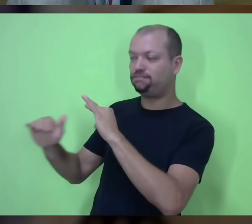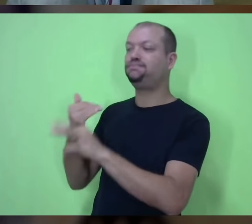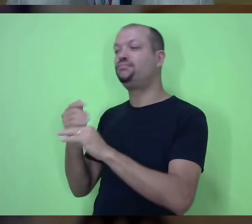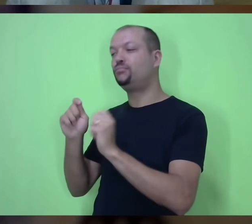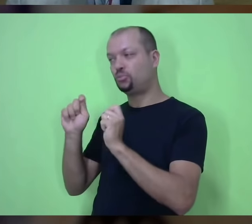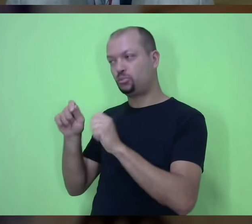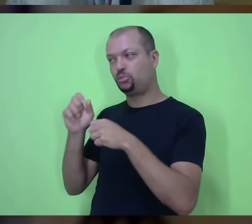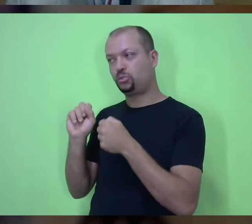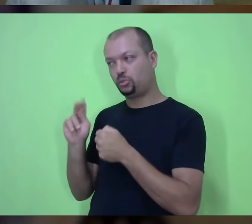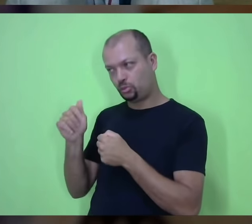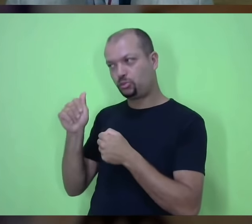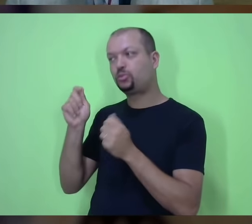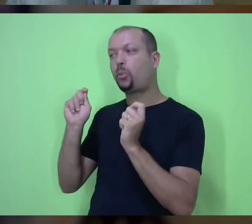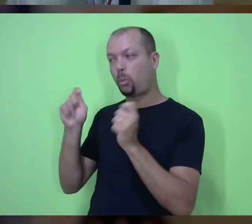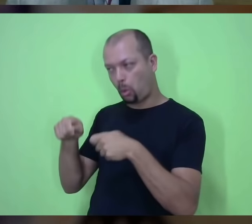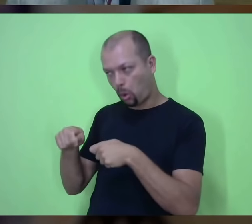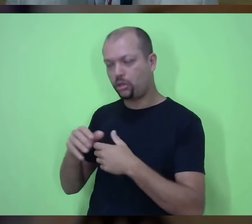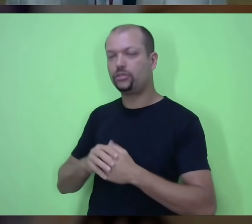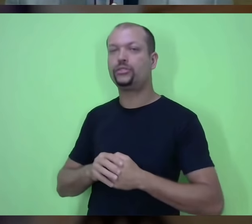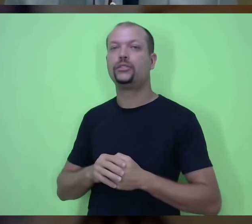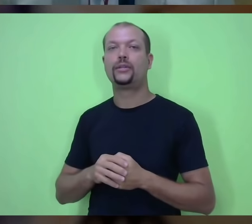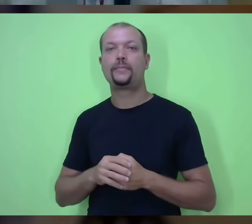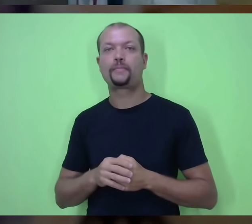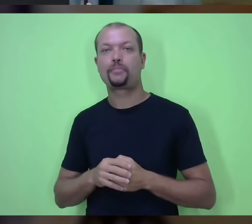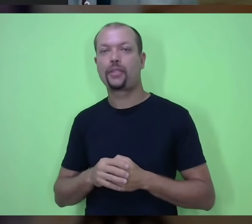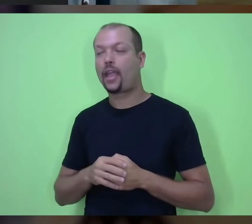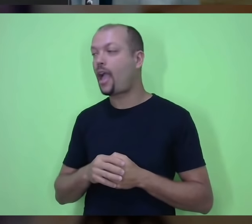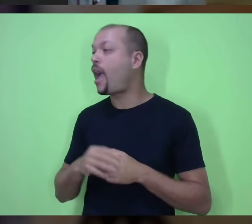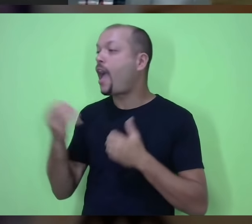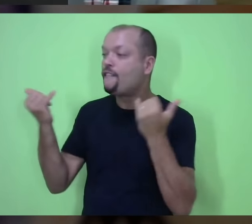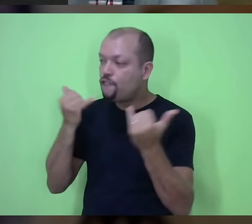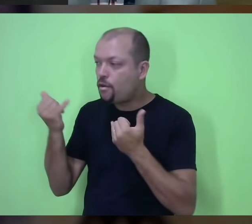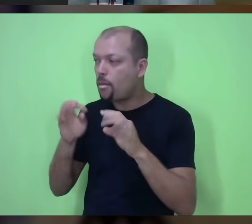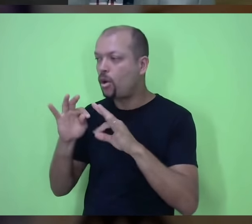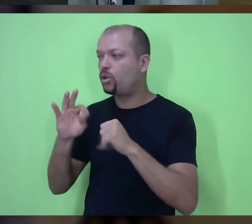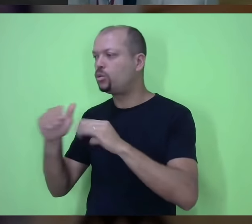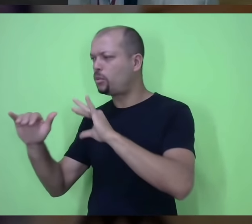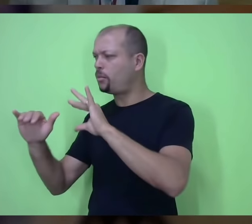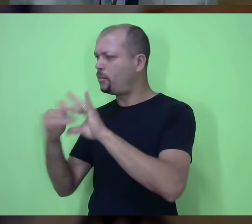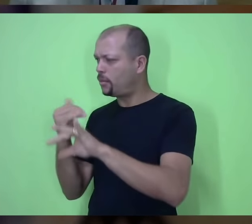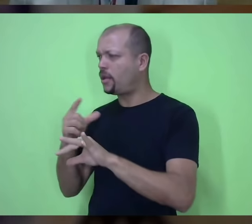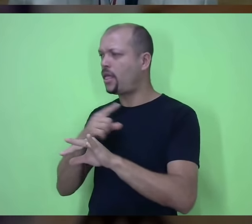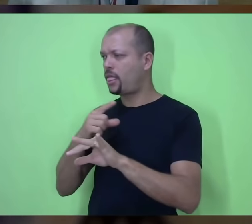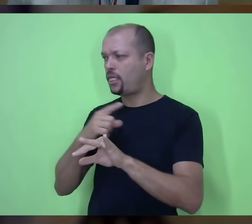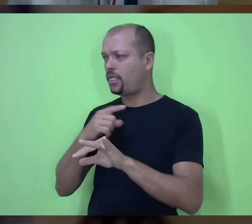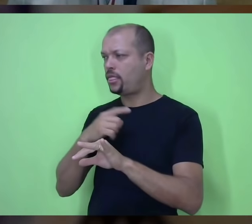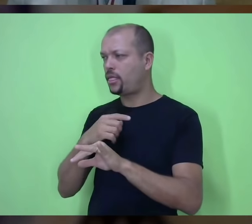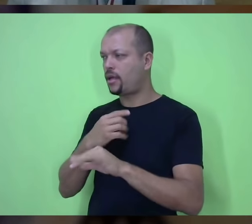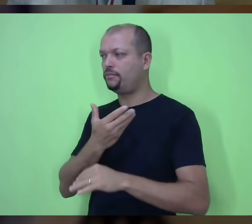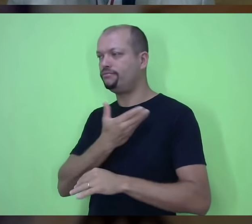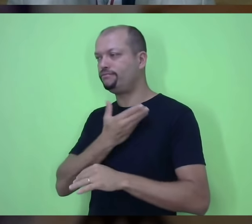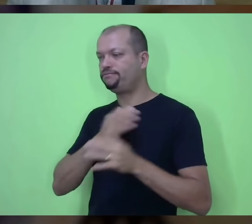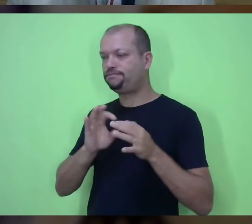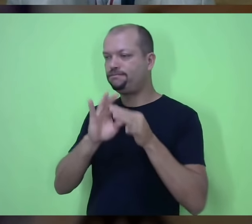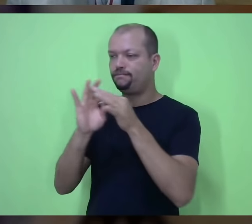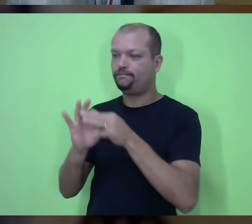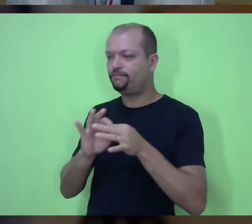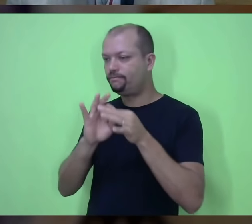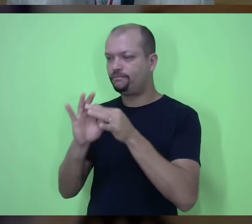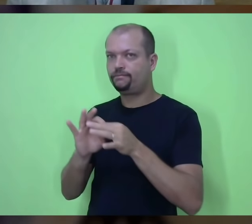em contato conosco, tá bom? Você vai poder enviar um e-mail para nós. Nós estamos numa parceria aqui